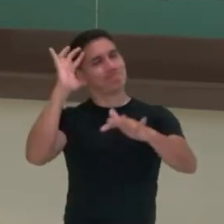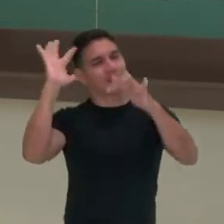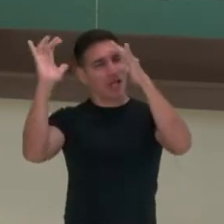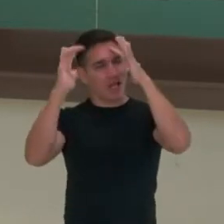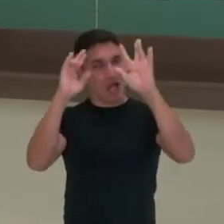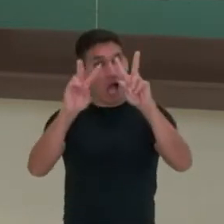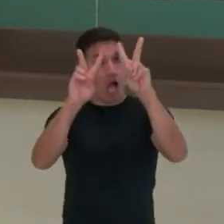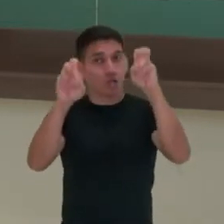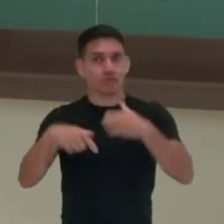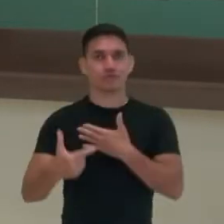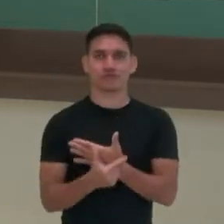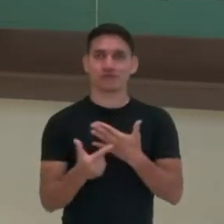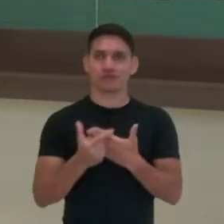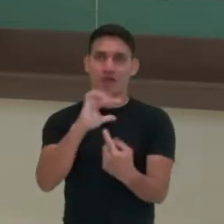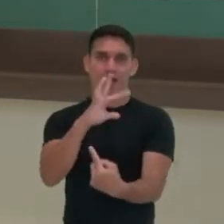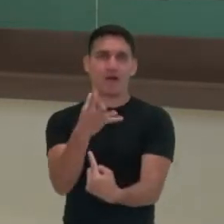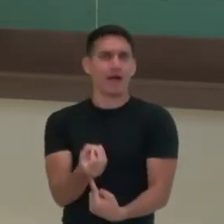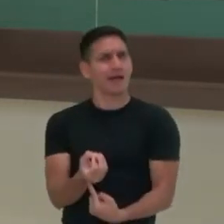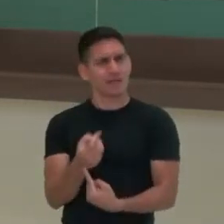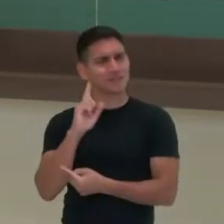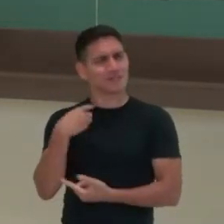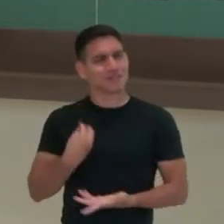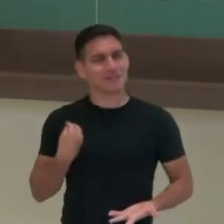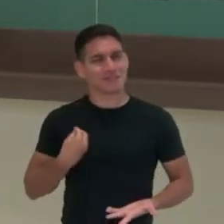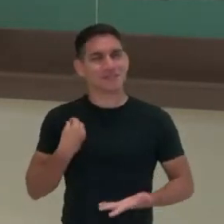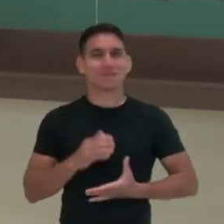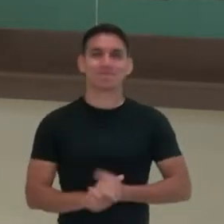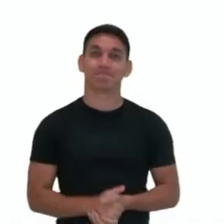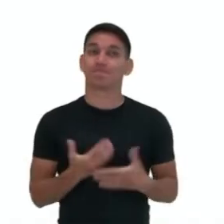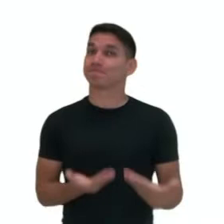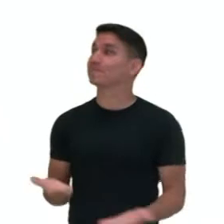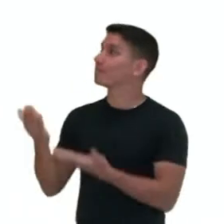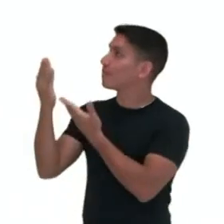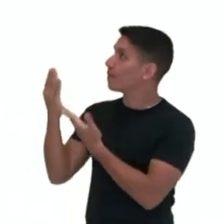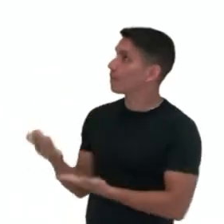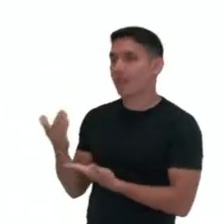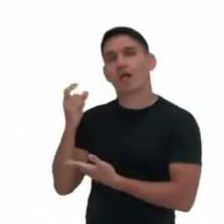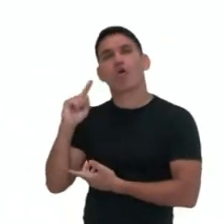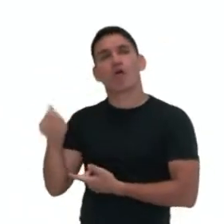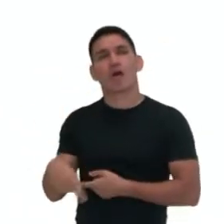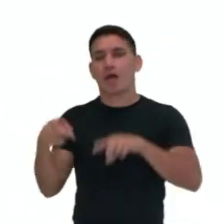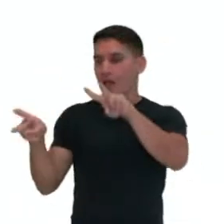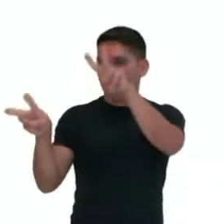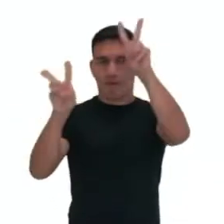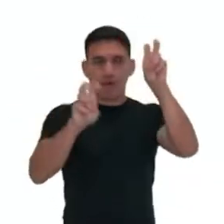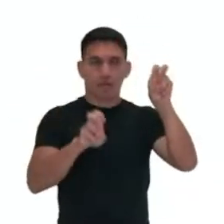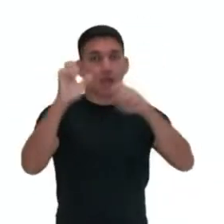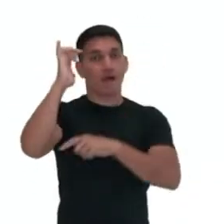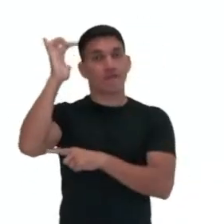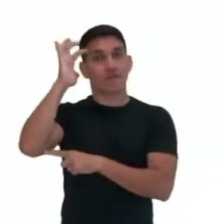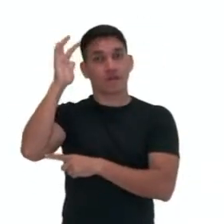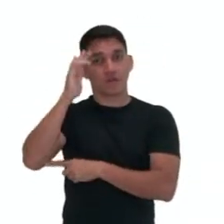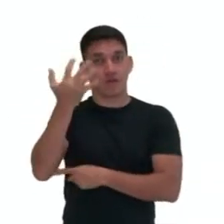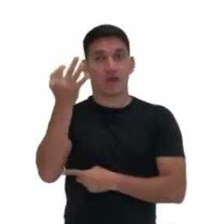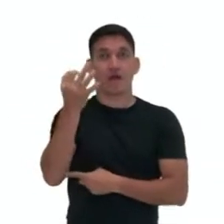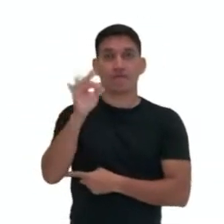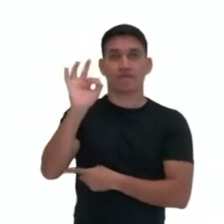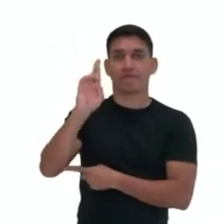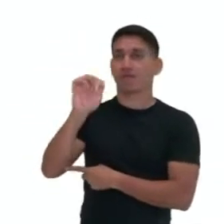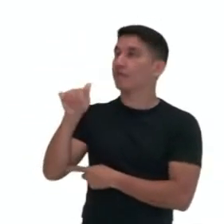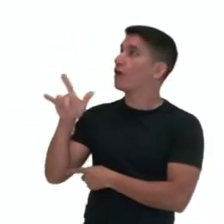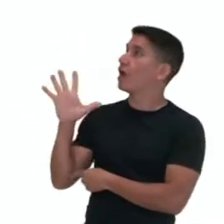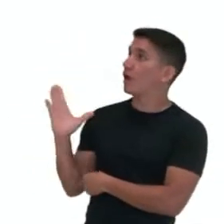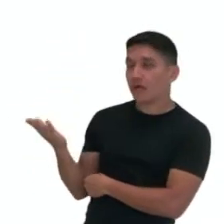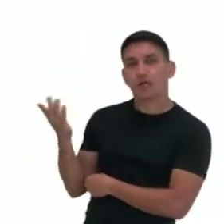sobre o papel da arte nas nossas vidas? Então aqui nós temos uma citação de um filósofo